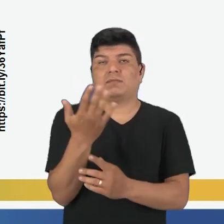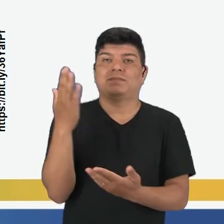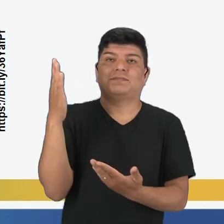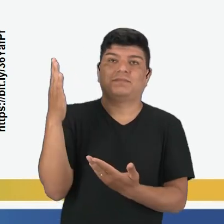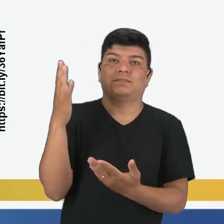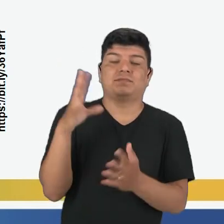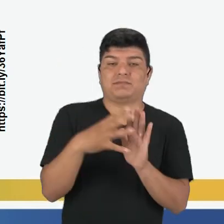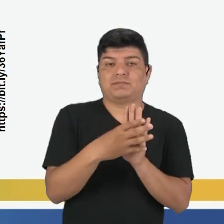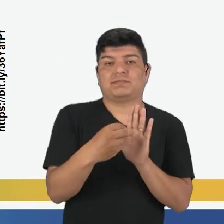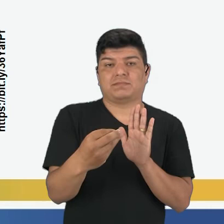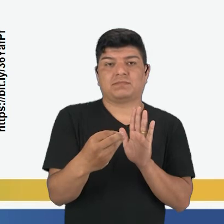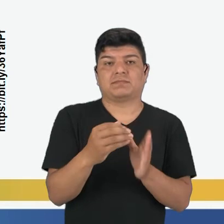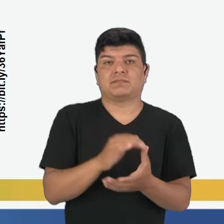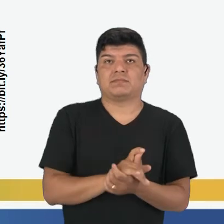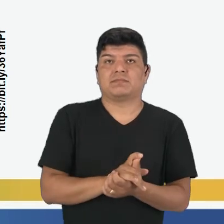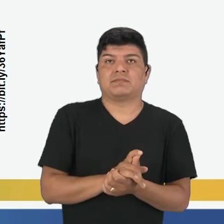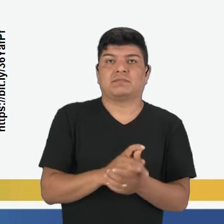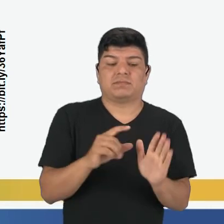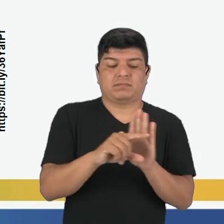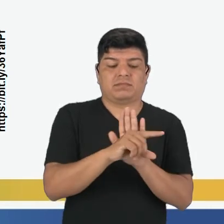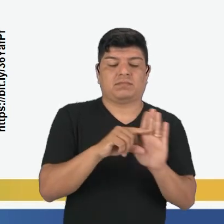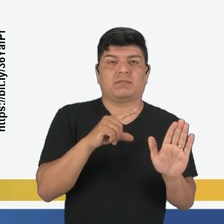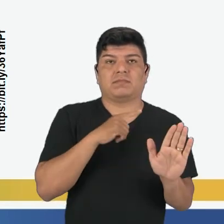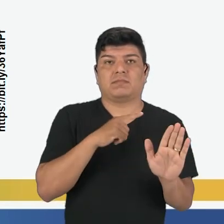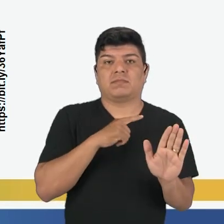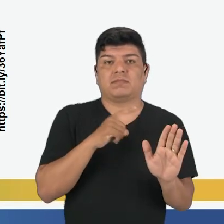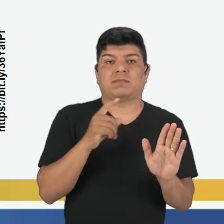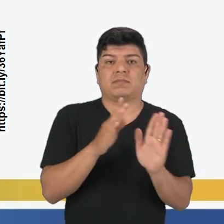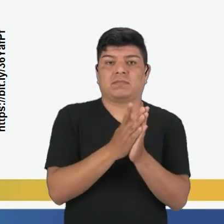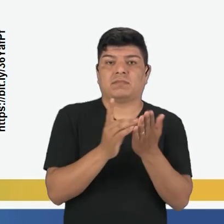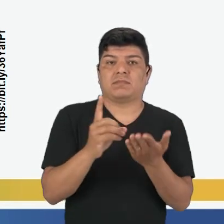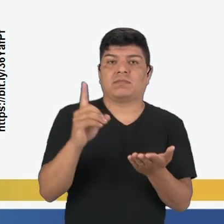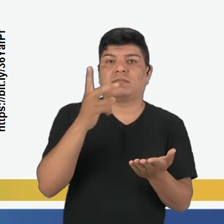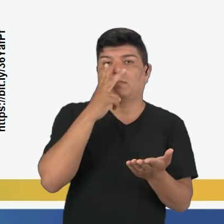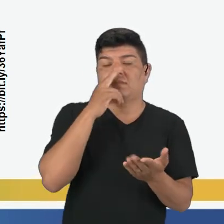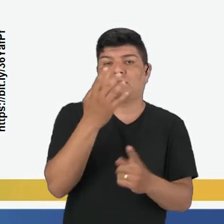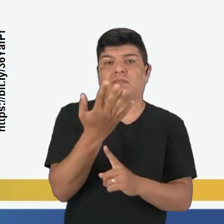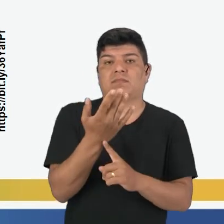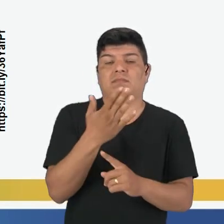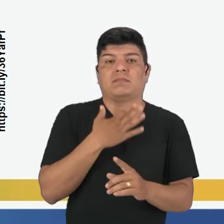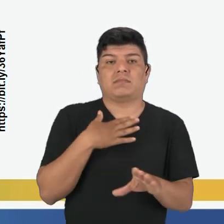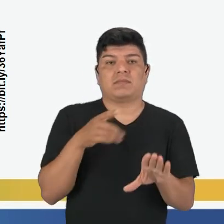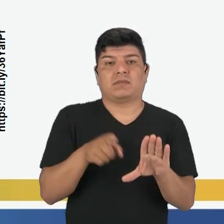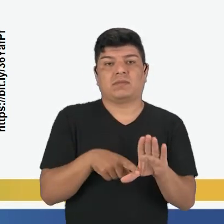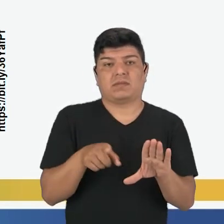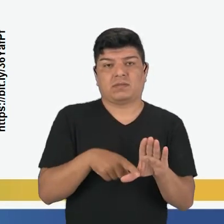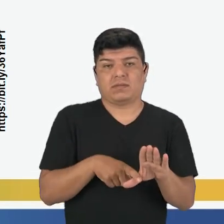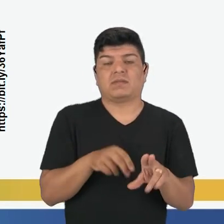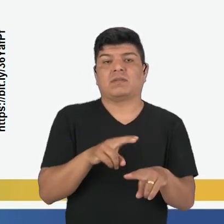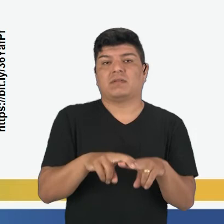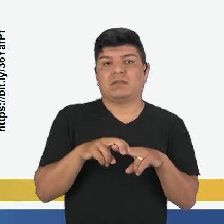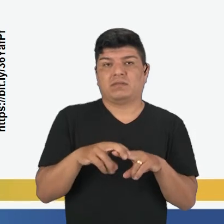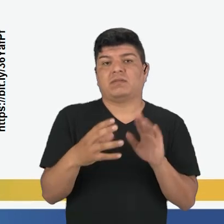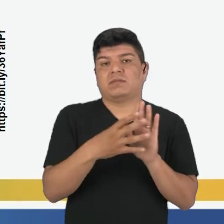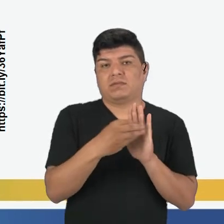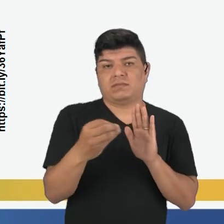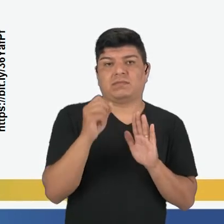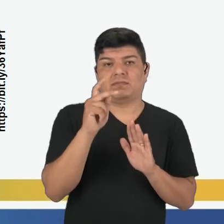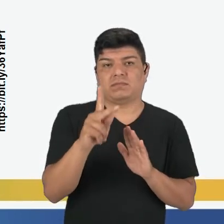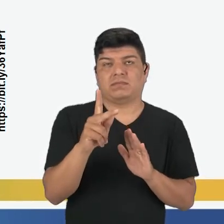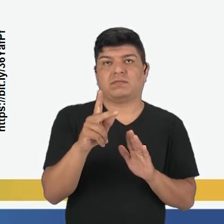é um símbolo. Tem um versículo na Bíblia que diz que a palavra de Deus é lâmpada para os meus pés. Então, é um símbolo,